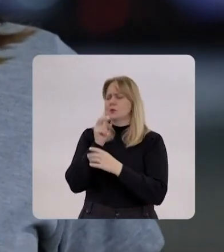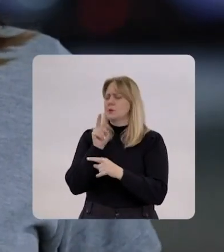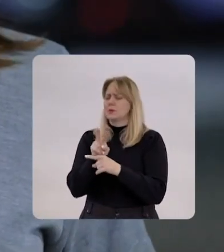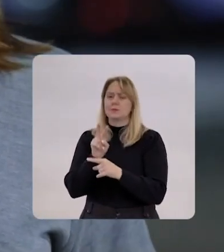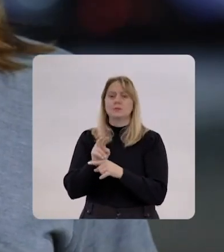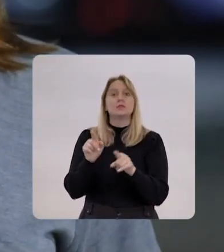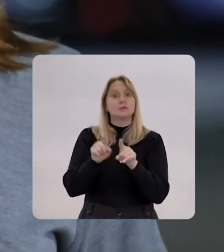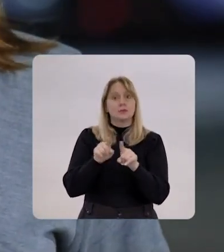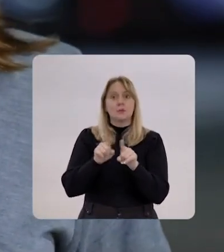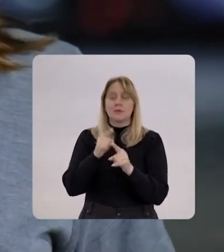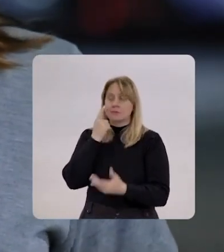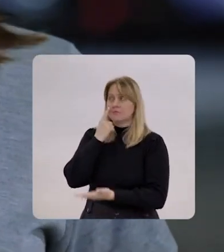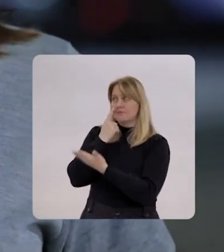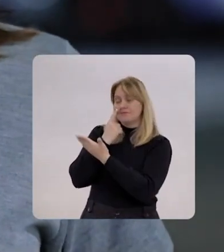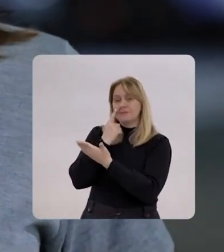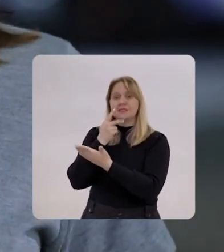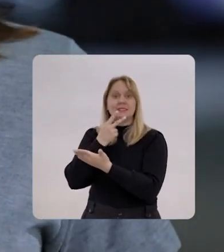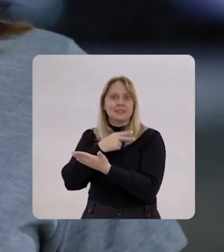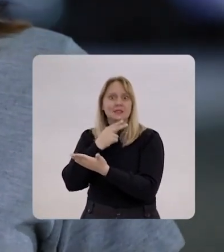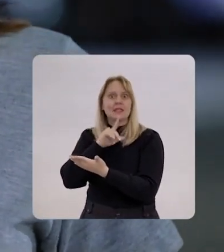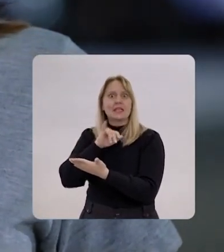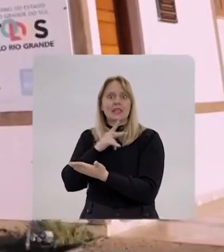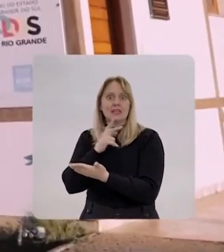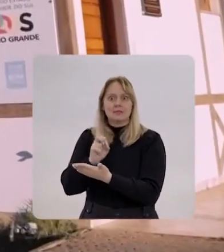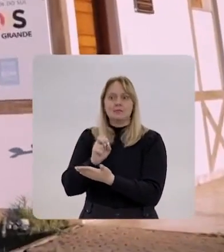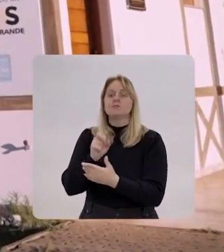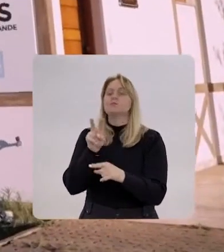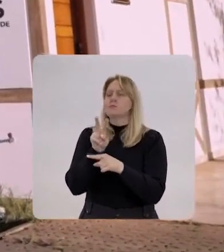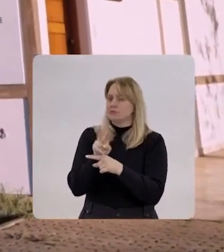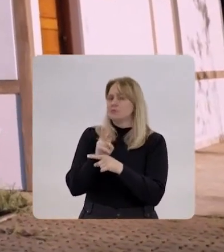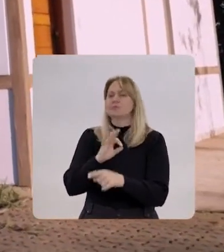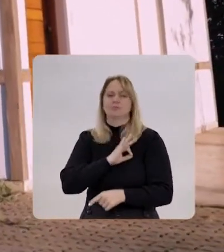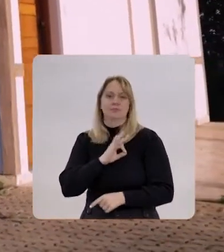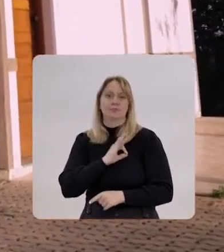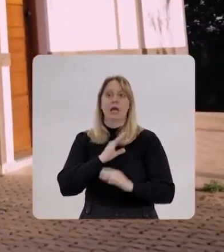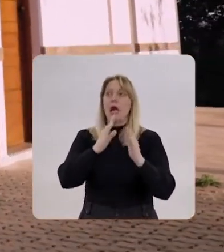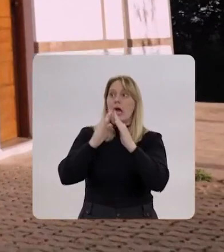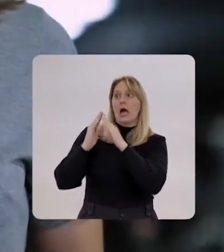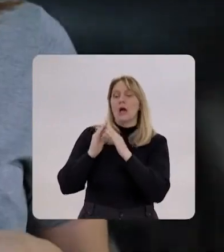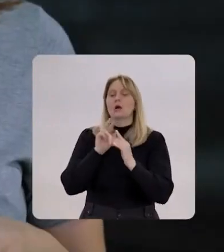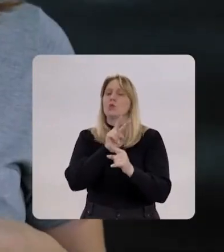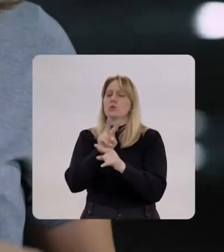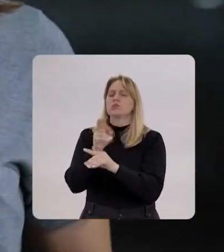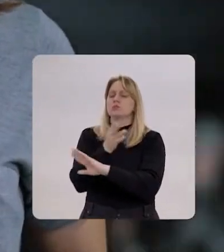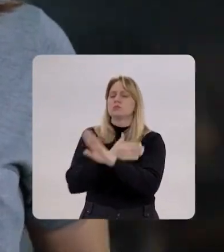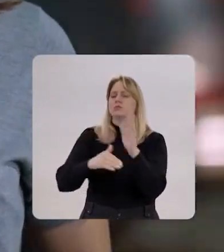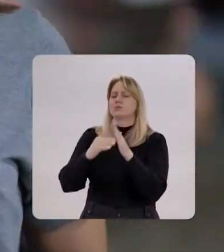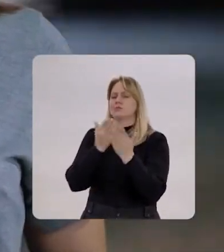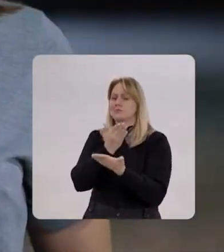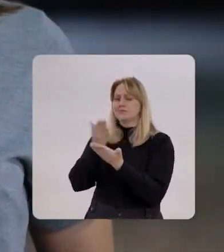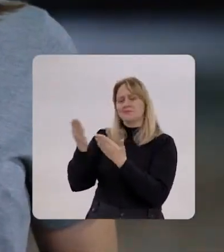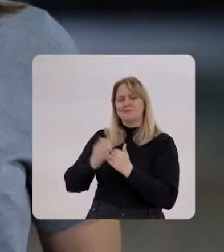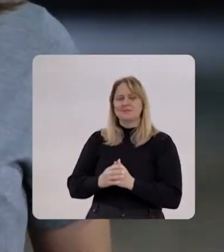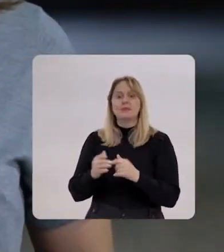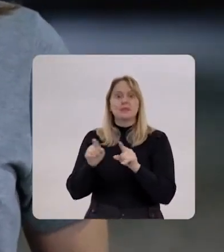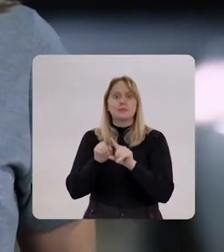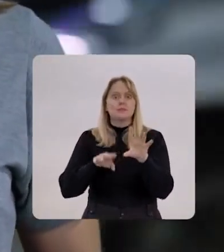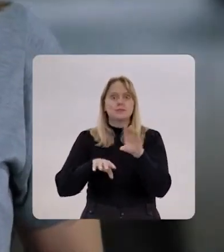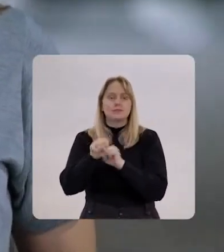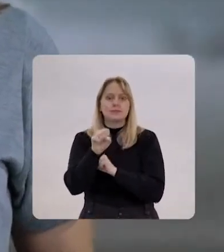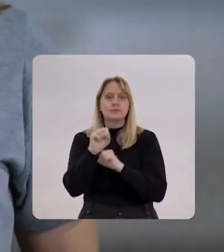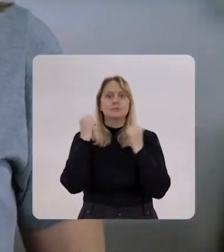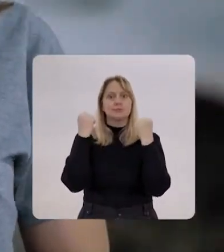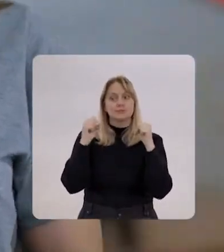Cruz, também foi implementado um módulo avançado da Guarda Municipal, valorizando a proteção dos moradores. Com a criação da Academia de Formação da